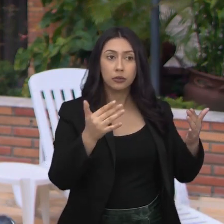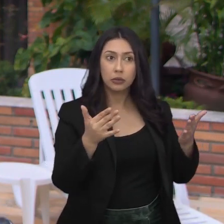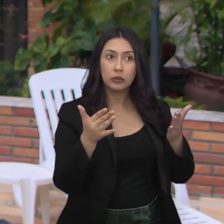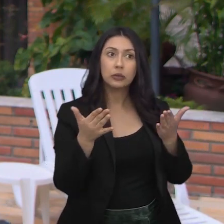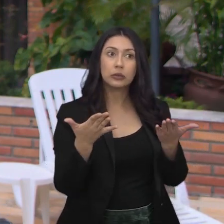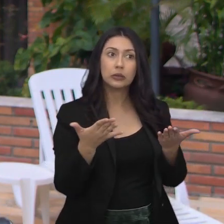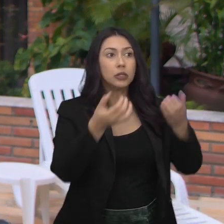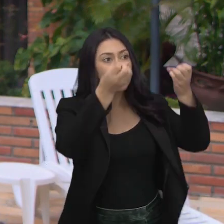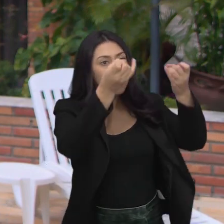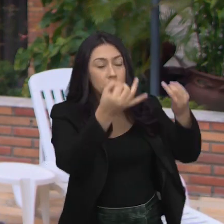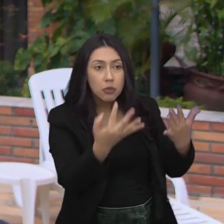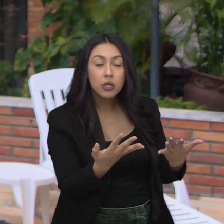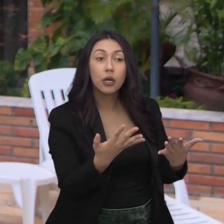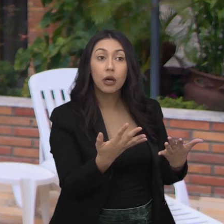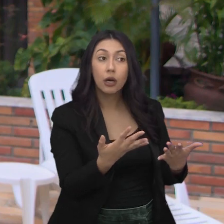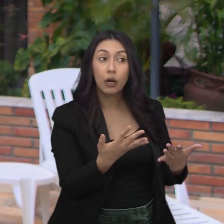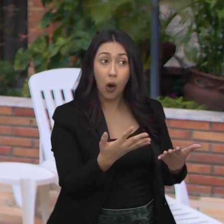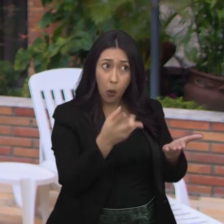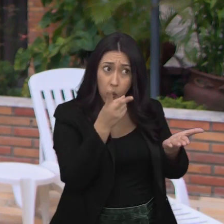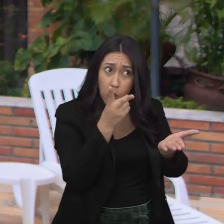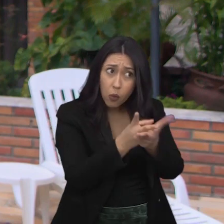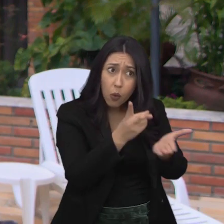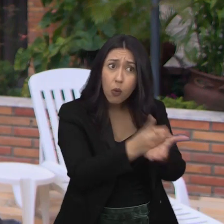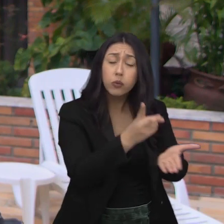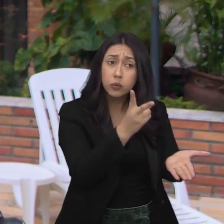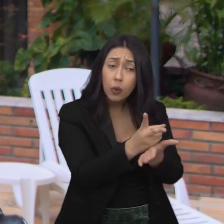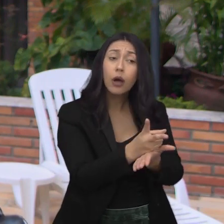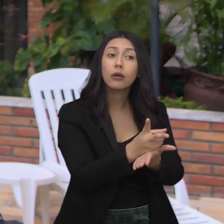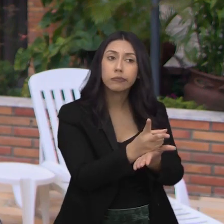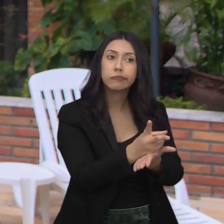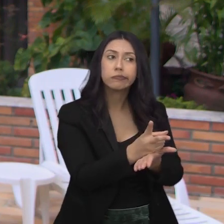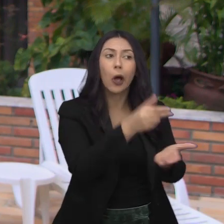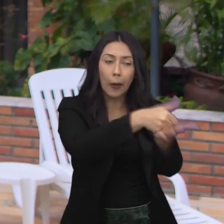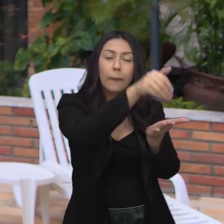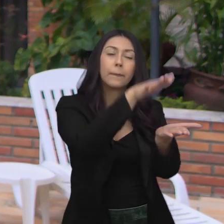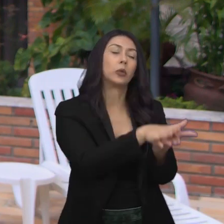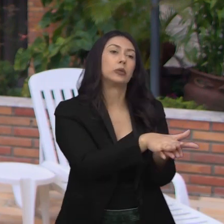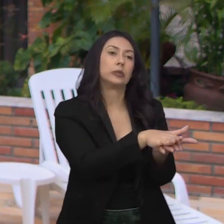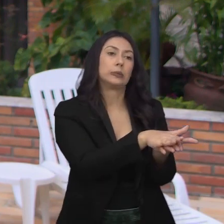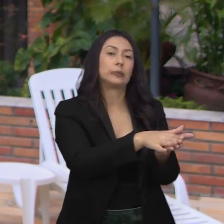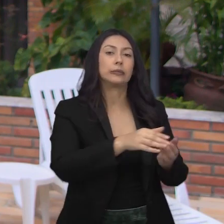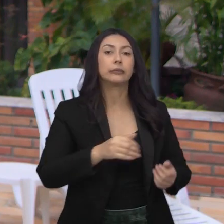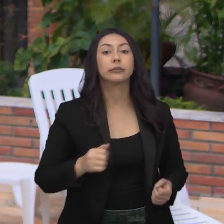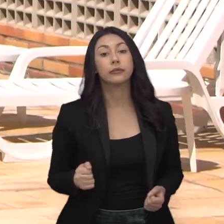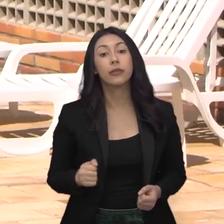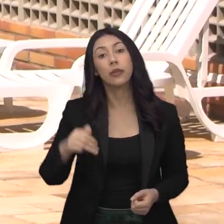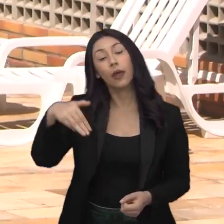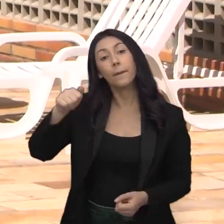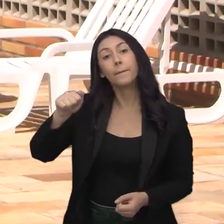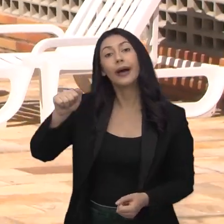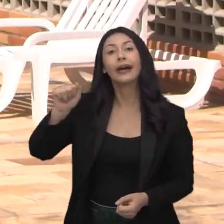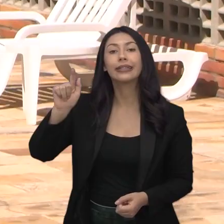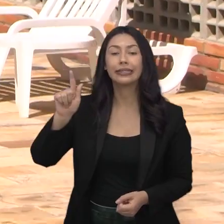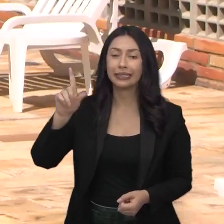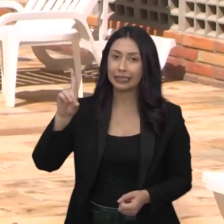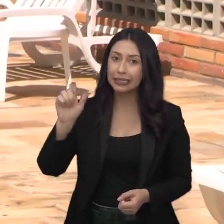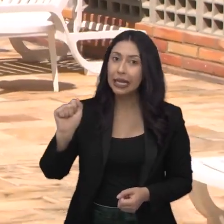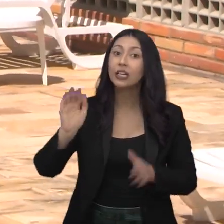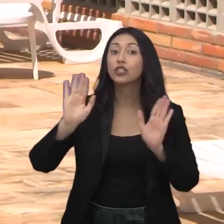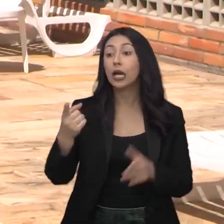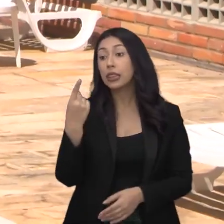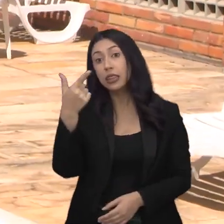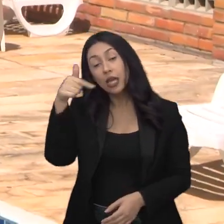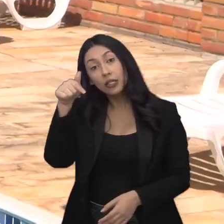e e explica que, se houver reincidência, será aplicada a multa. A Magda mora em